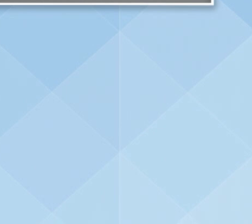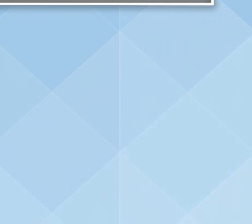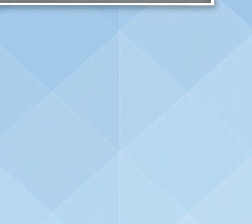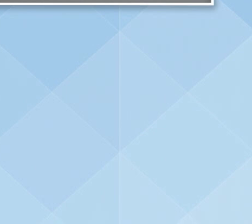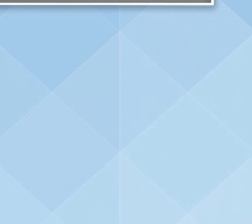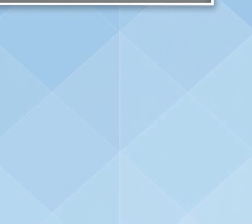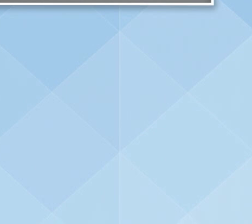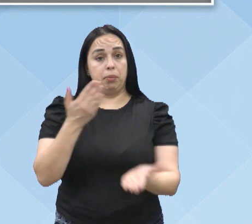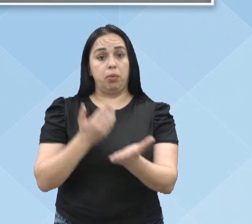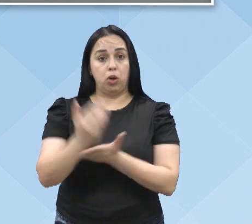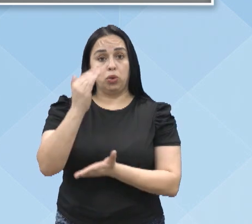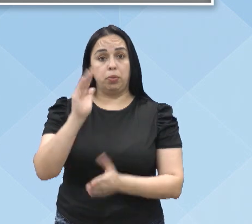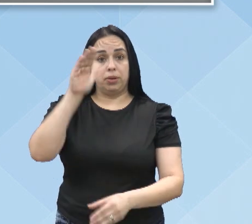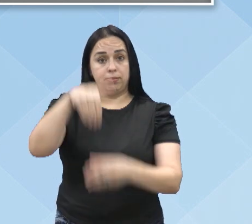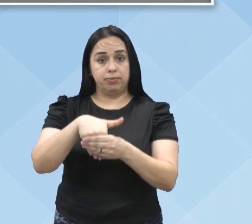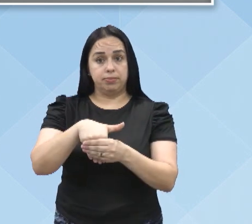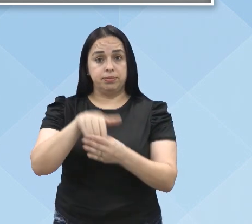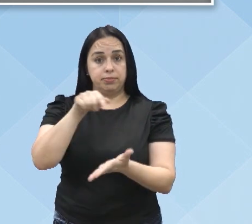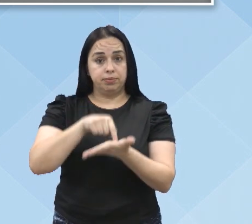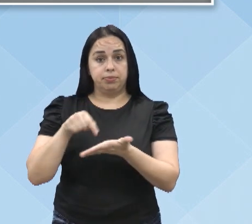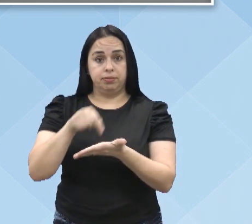Aberta a votação.